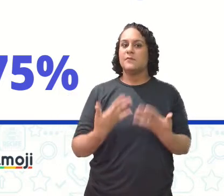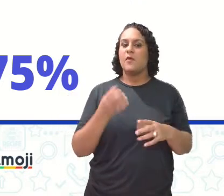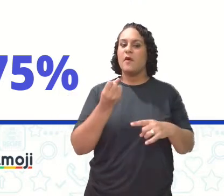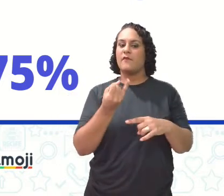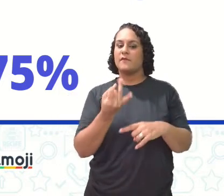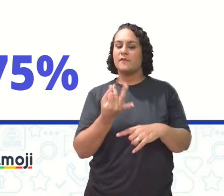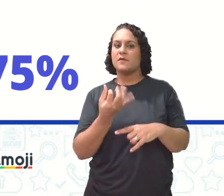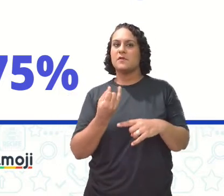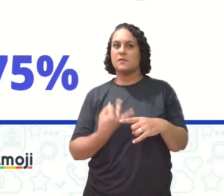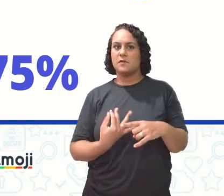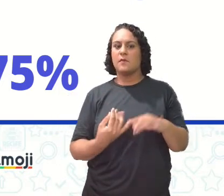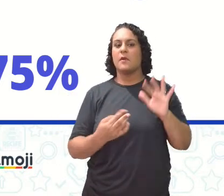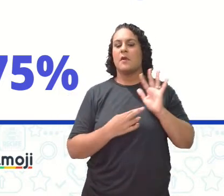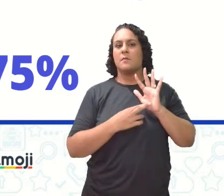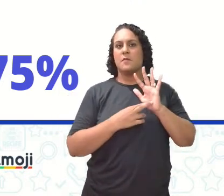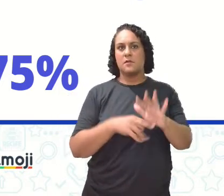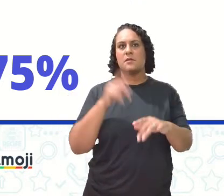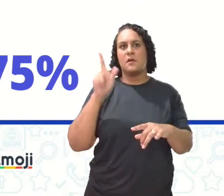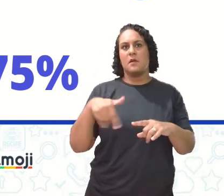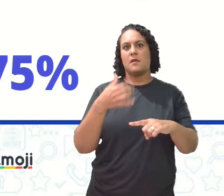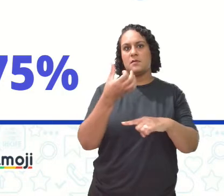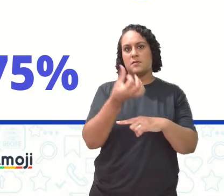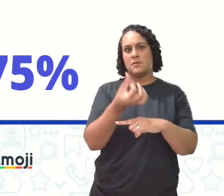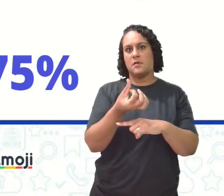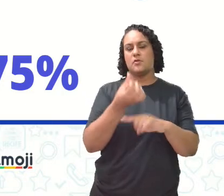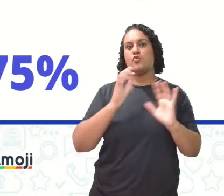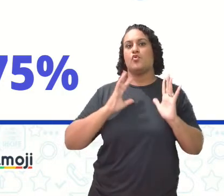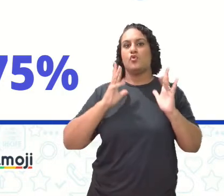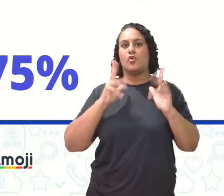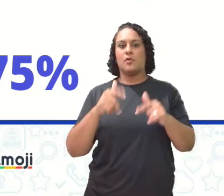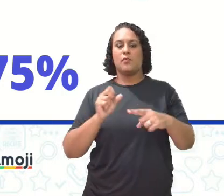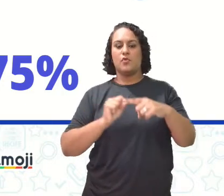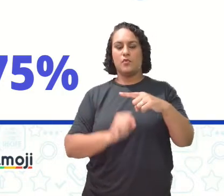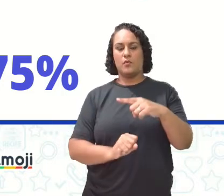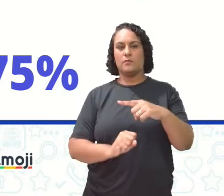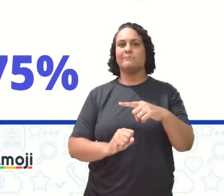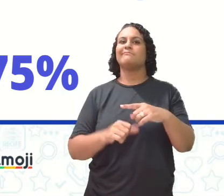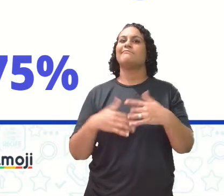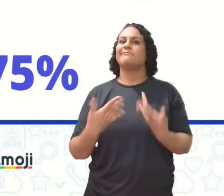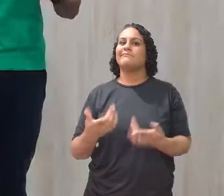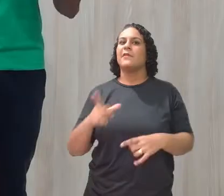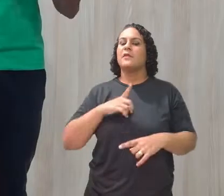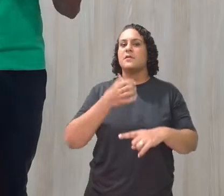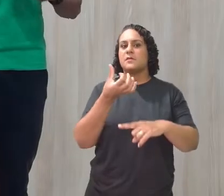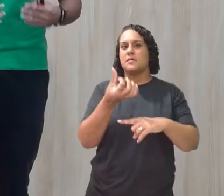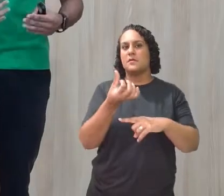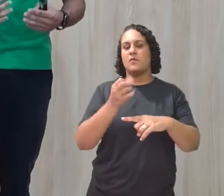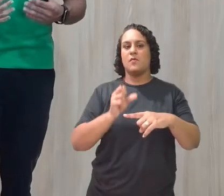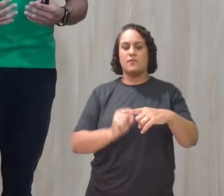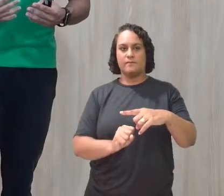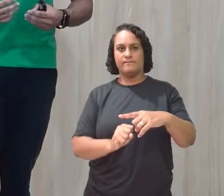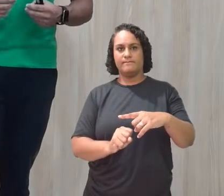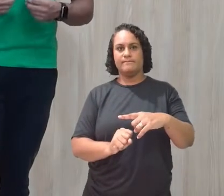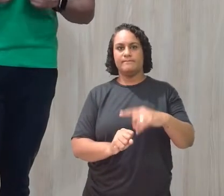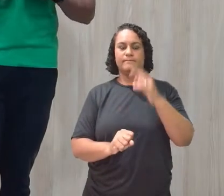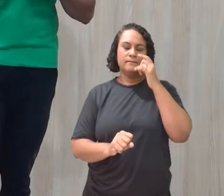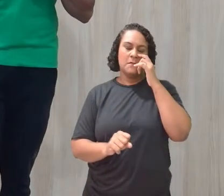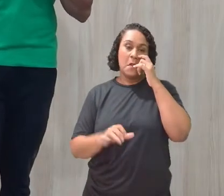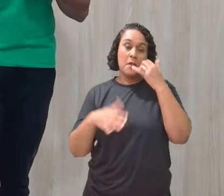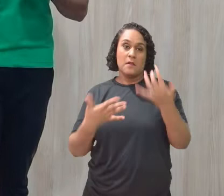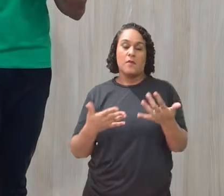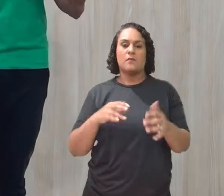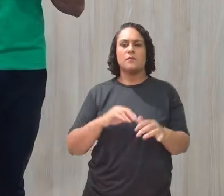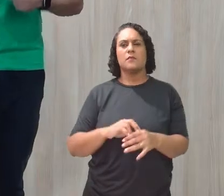que representa essa parte rosa são 6, num total de 8. Então, eu tenho aí 6/8. E quando eu